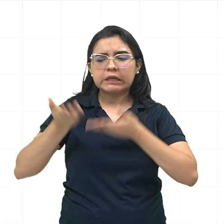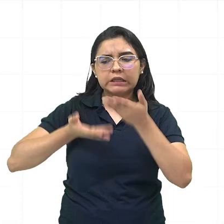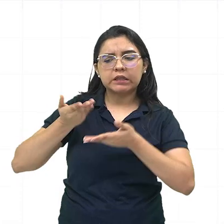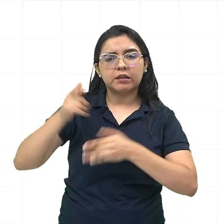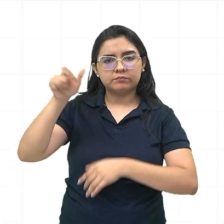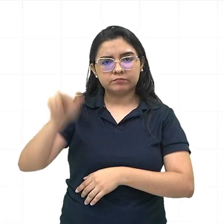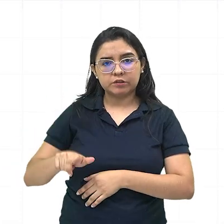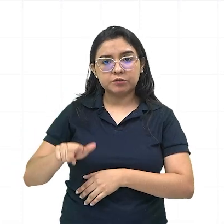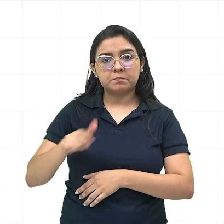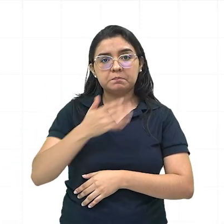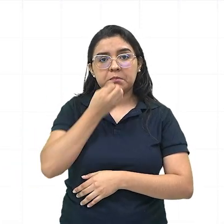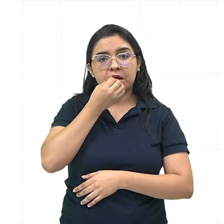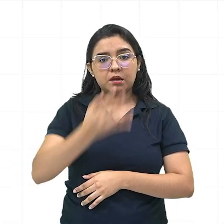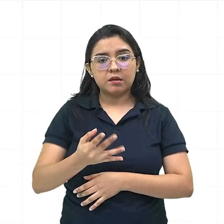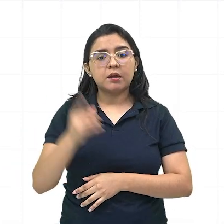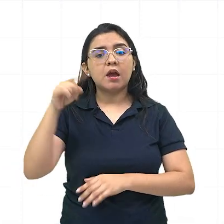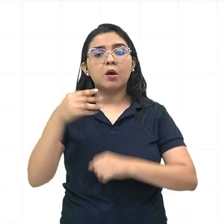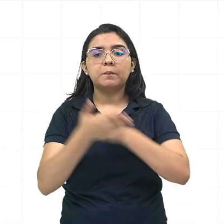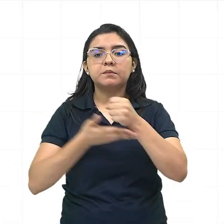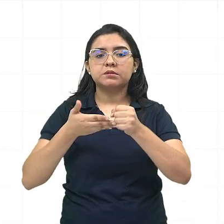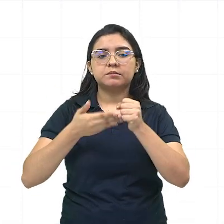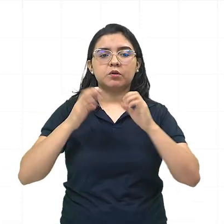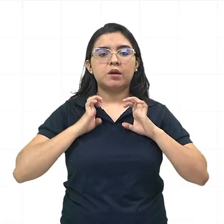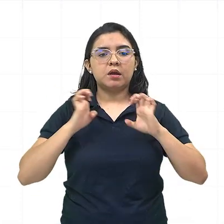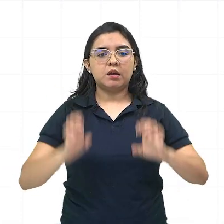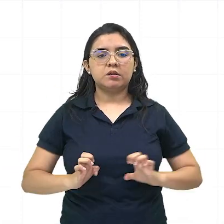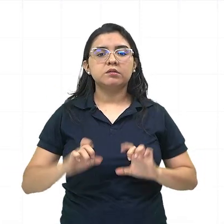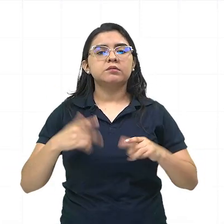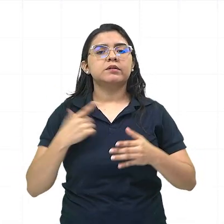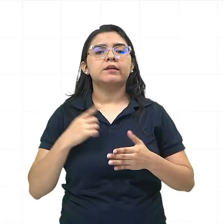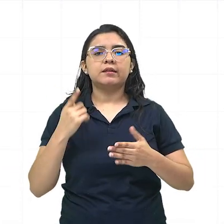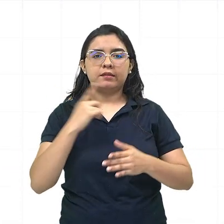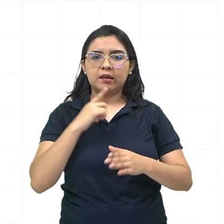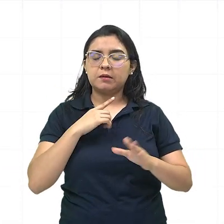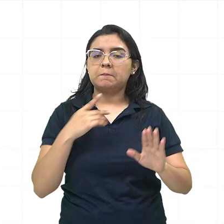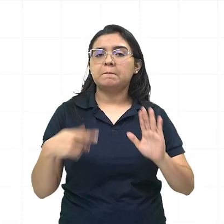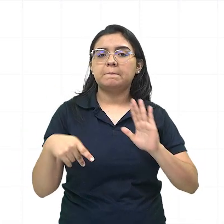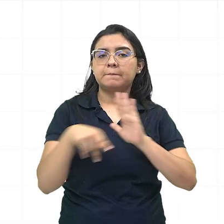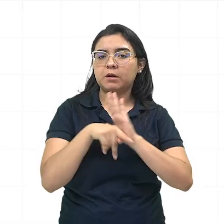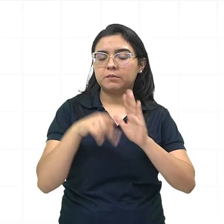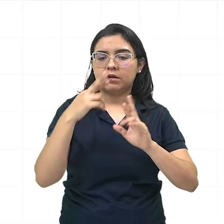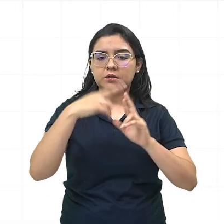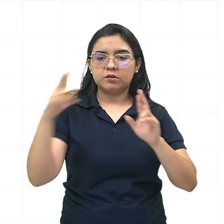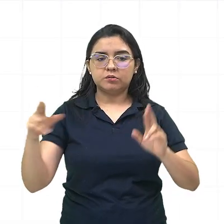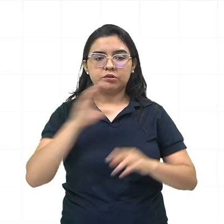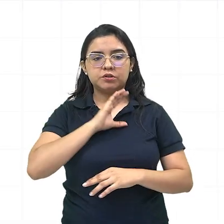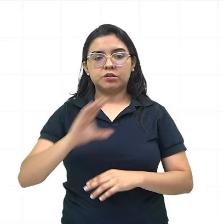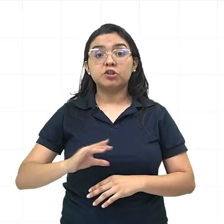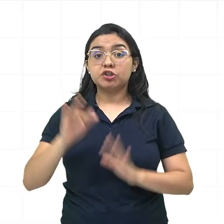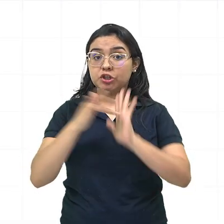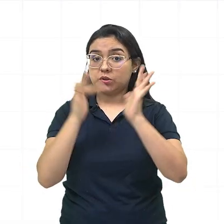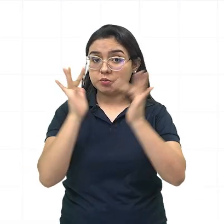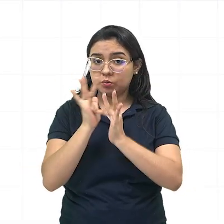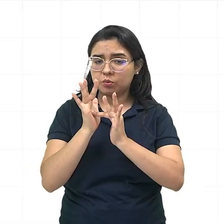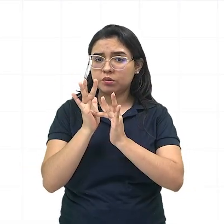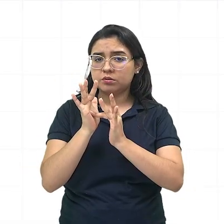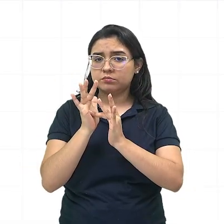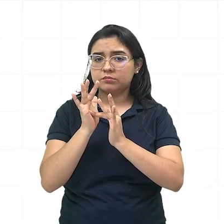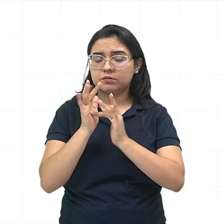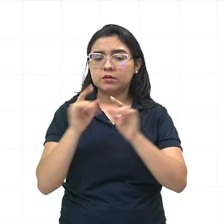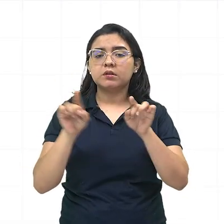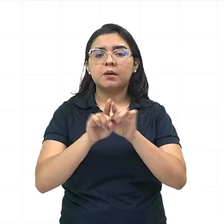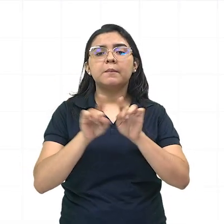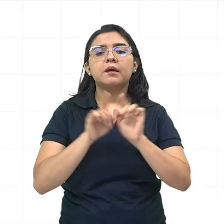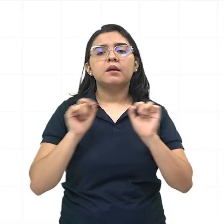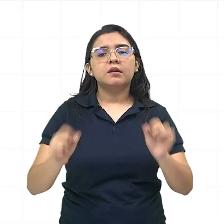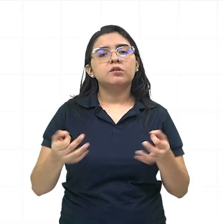gostaria de ser tratado é um princípio ético encontrado em várias religiões. No cristianismo é ensinado por Jesus isso, né? No